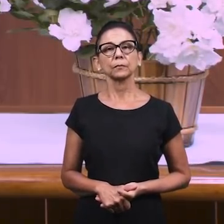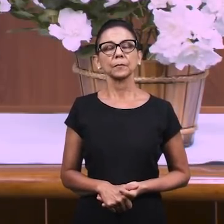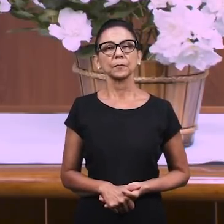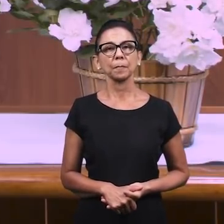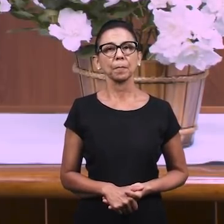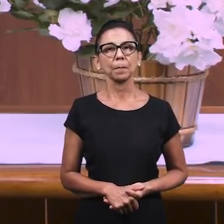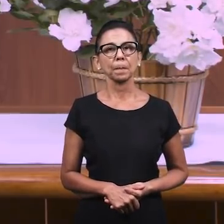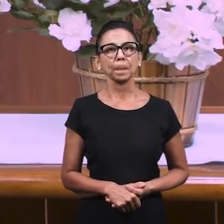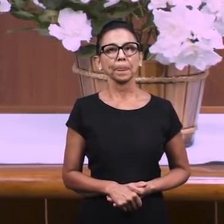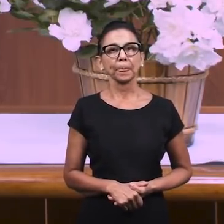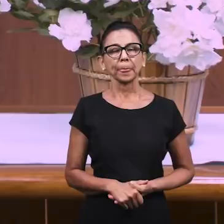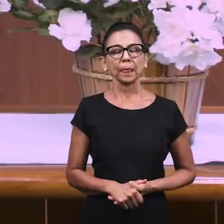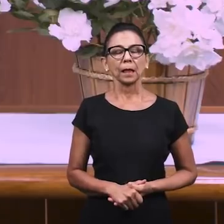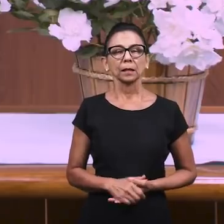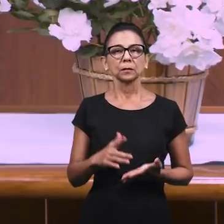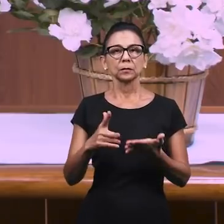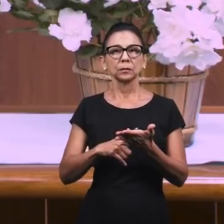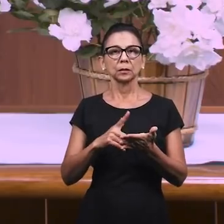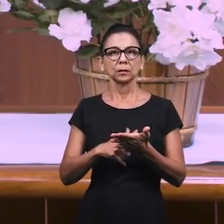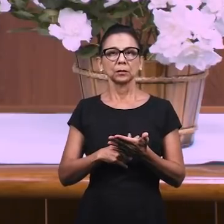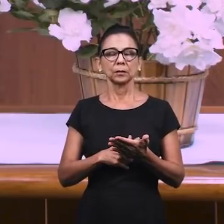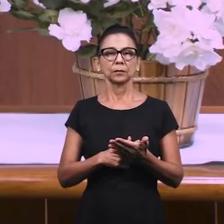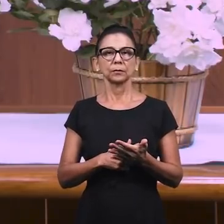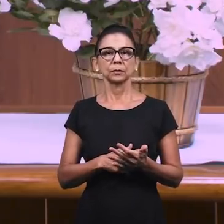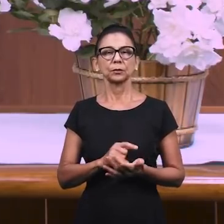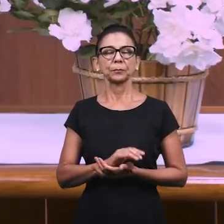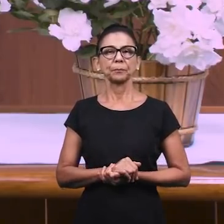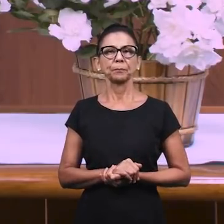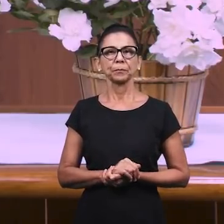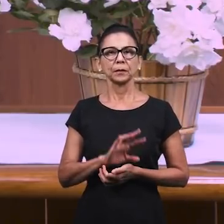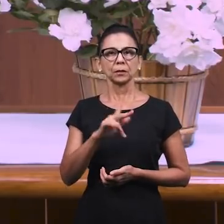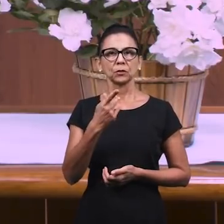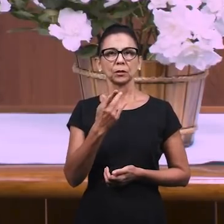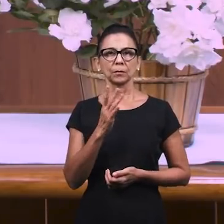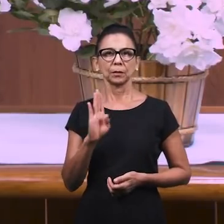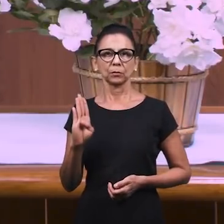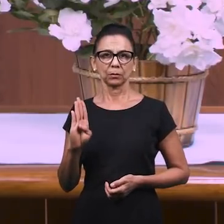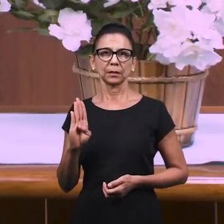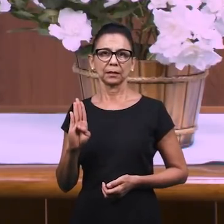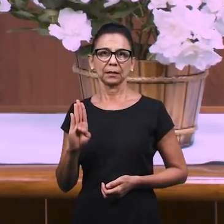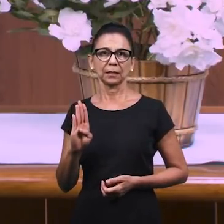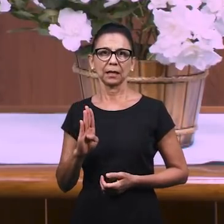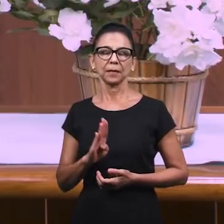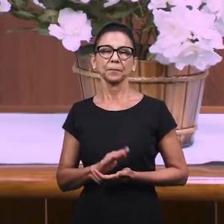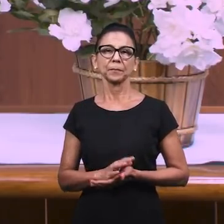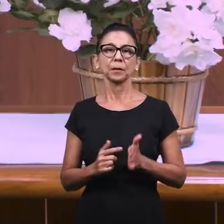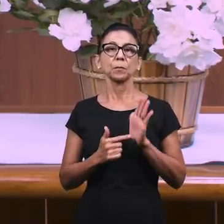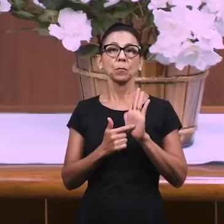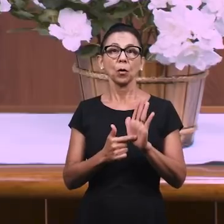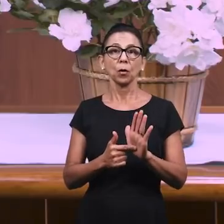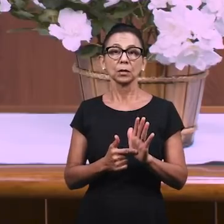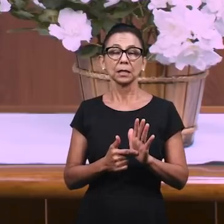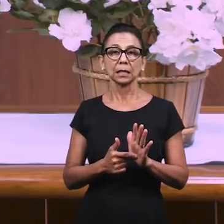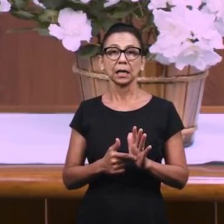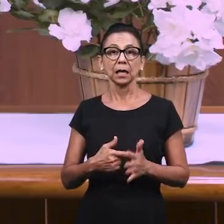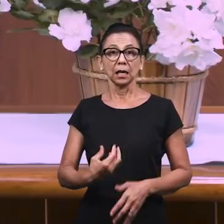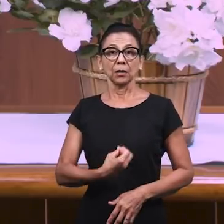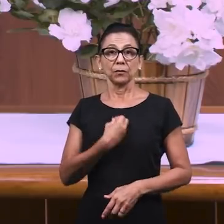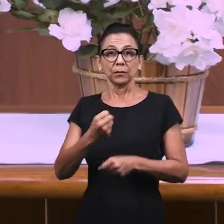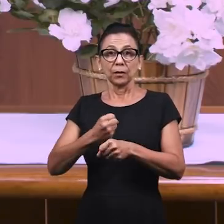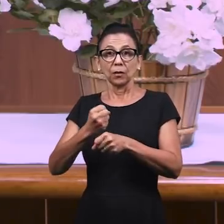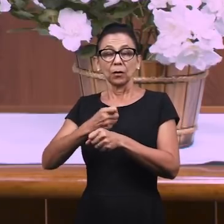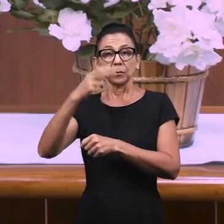aqui nesta palavra, que aquela oração lá de Abacuque está sendo respondida. Assim, aviva a tua obra, né, no meio